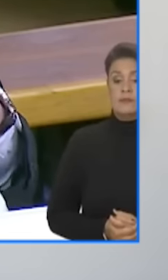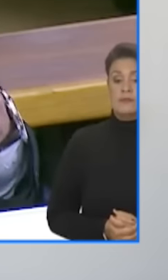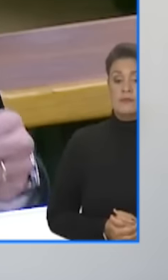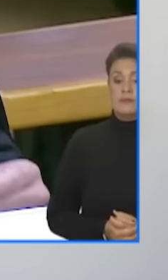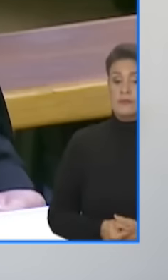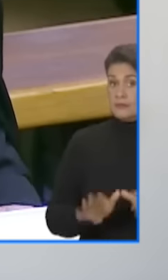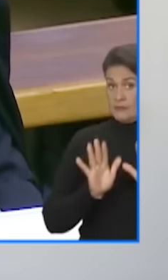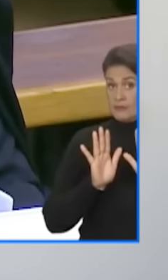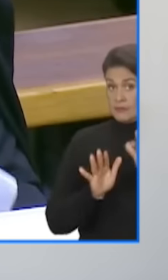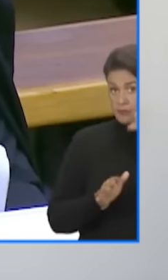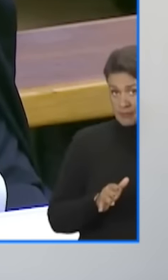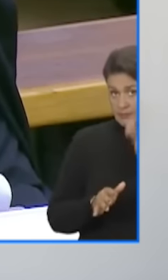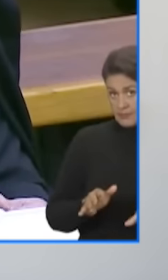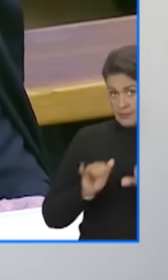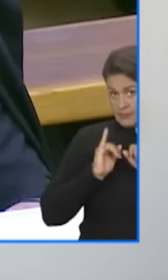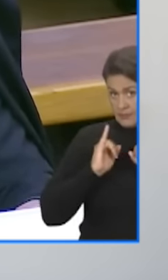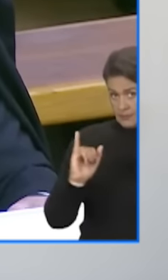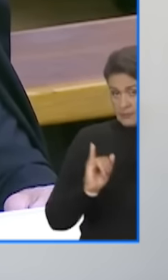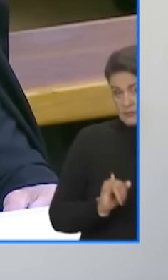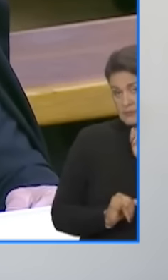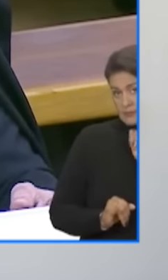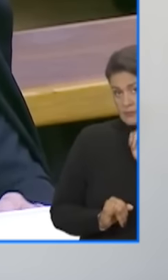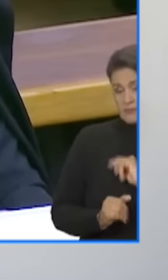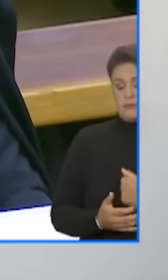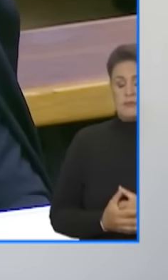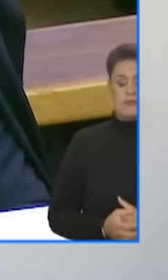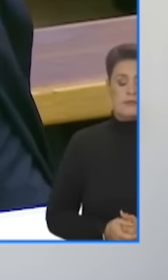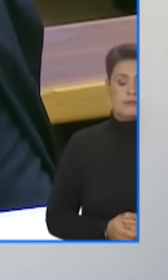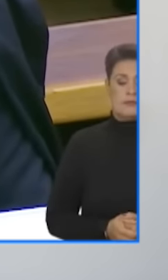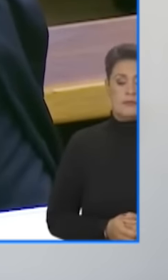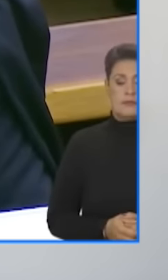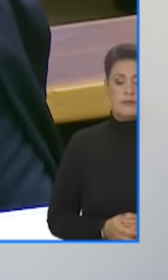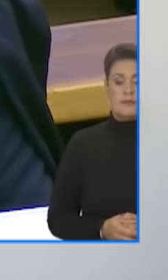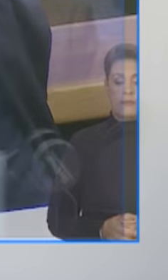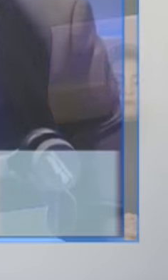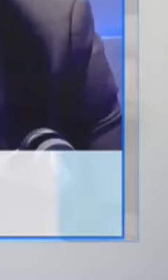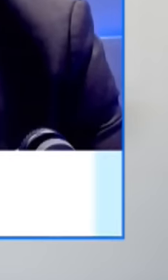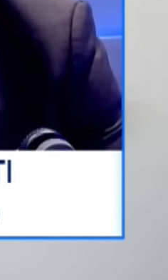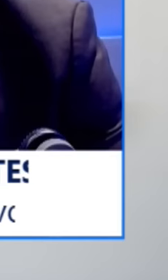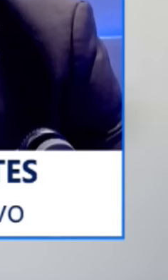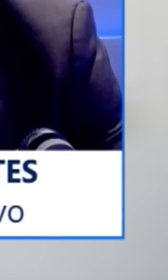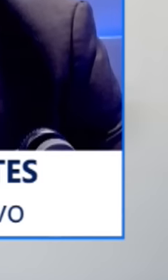tempestade, né? Mas não é aquela chuva muito forte, muito torrencial, não.